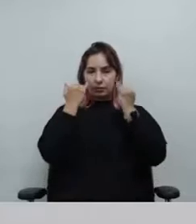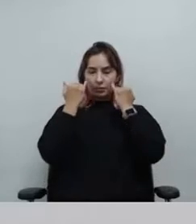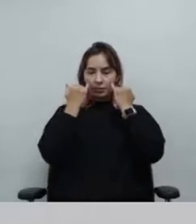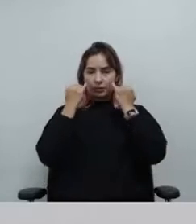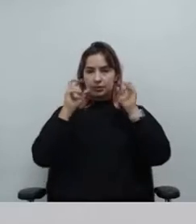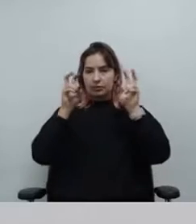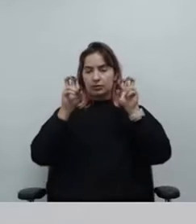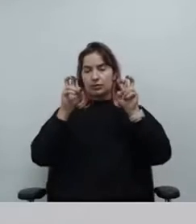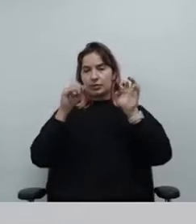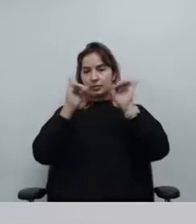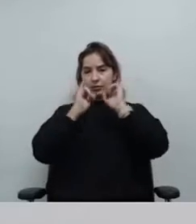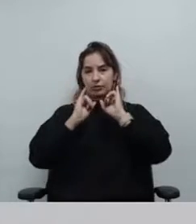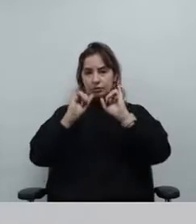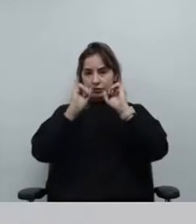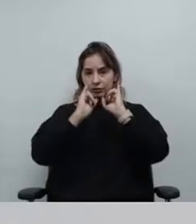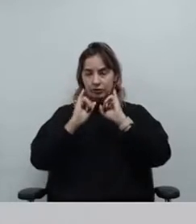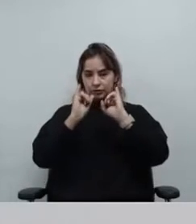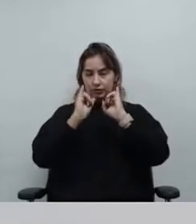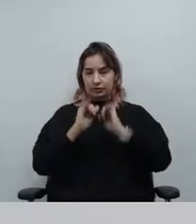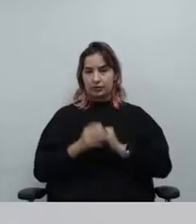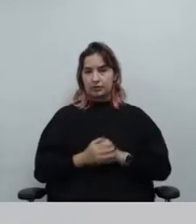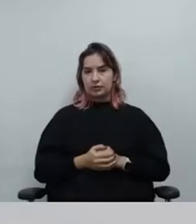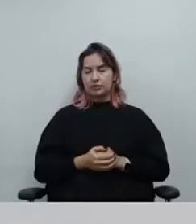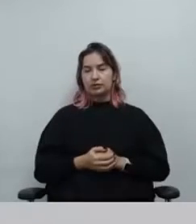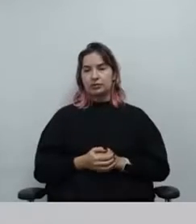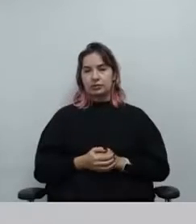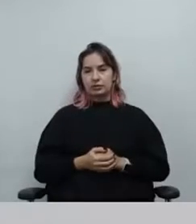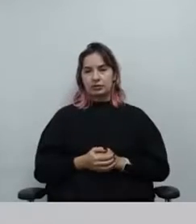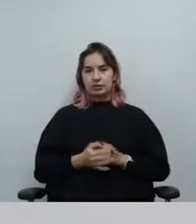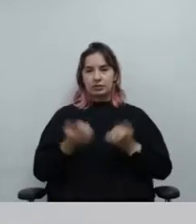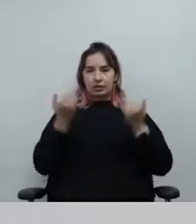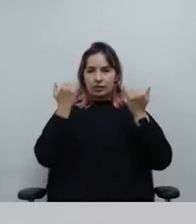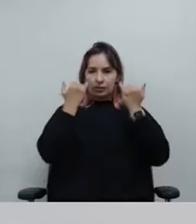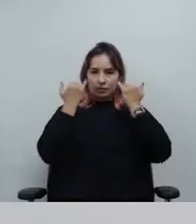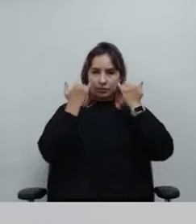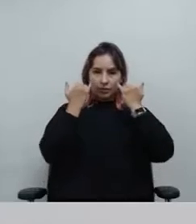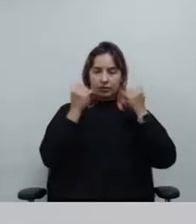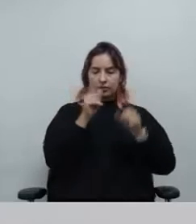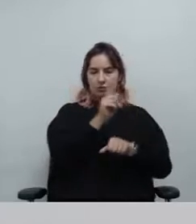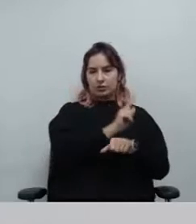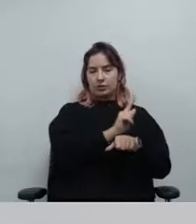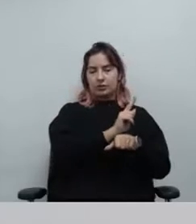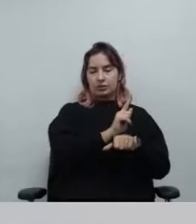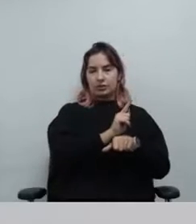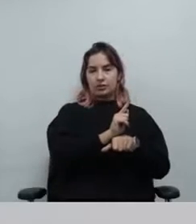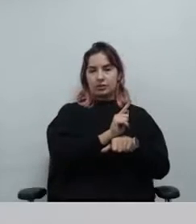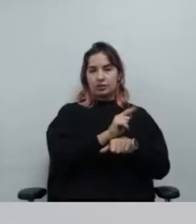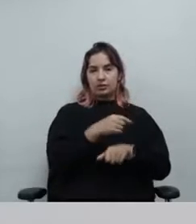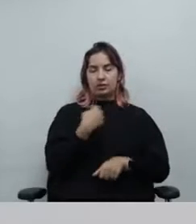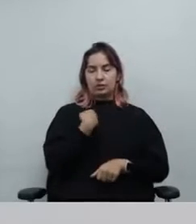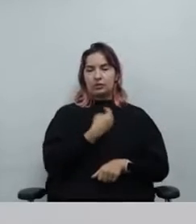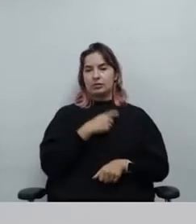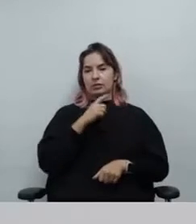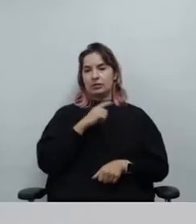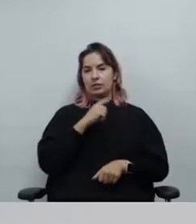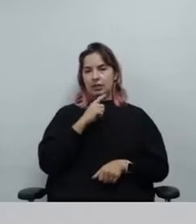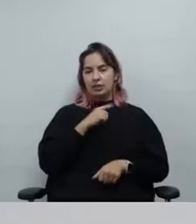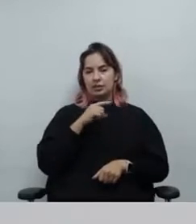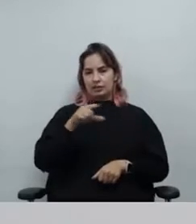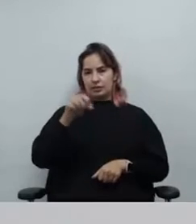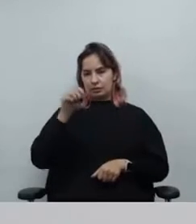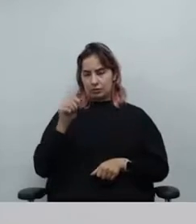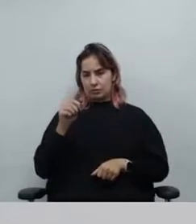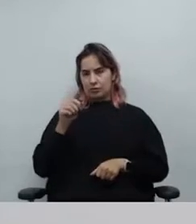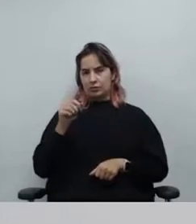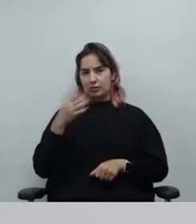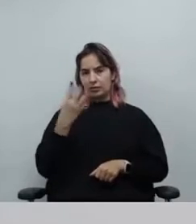que foram divulgados nos informes da gestão. A gente teve a nomeação nessa